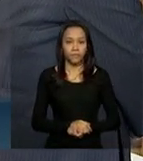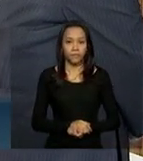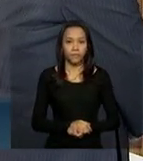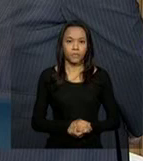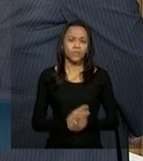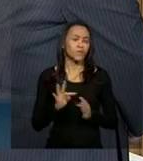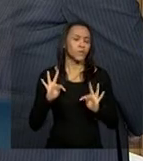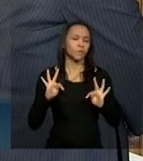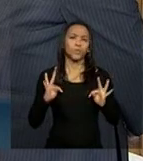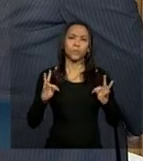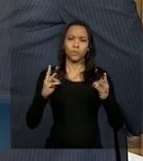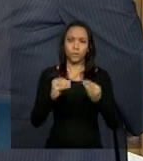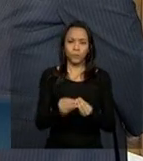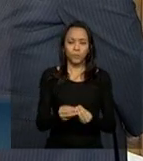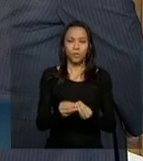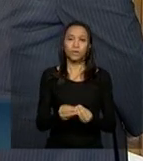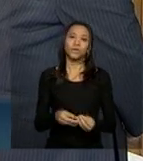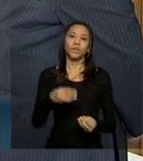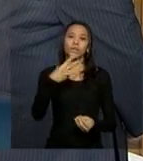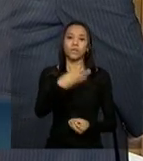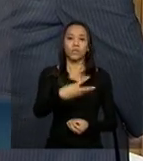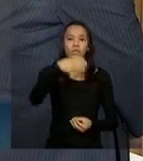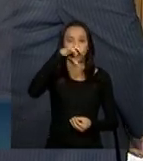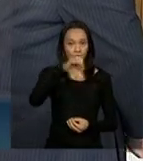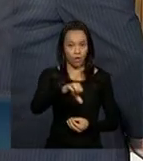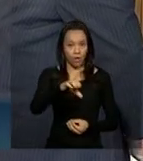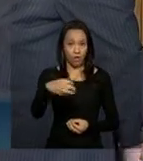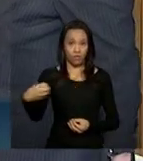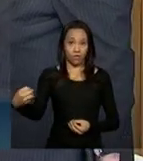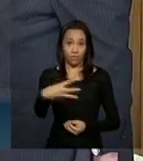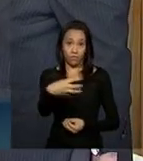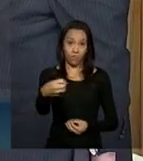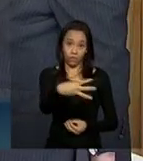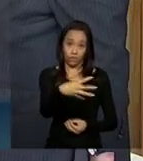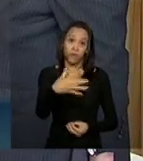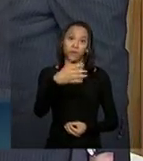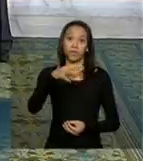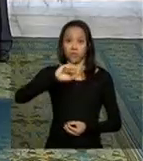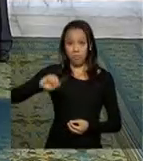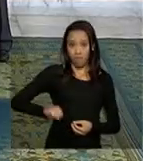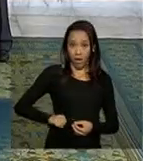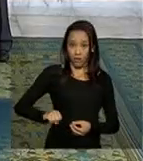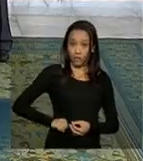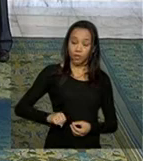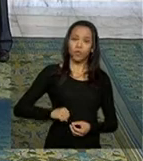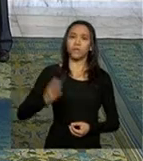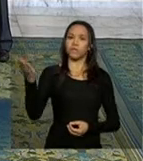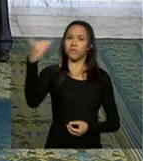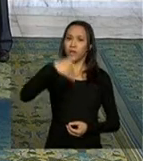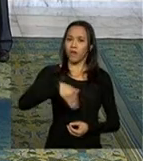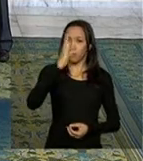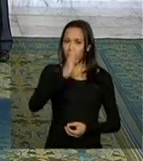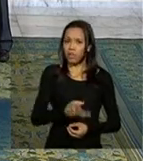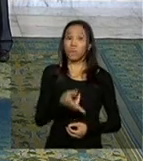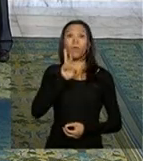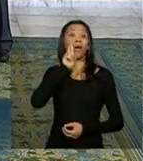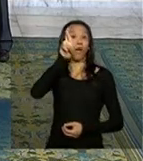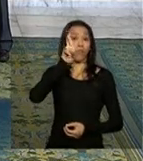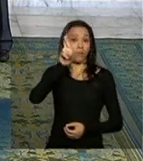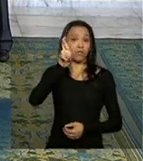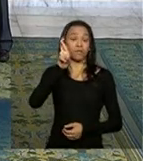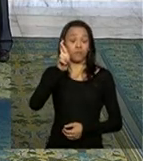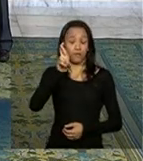Ao todo, 32 novos embaixadores estrangeiros que passarão a representar seus países aqui no